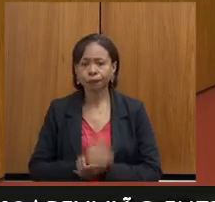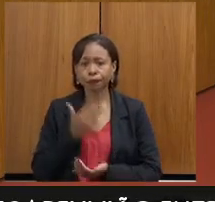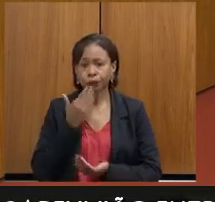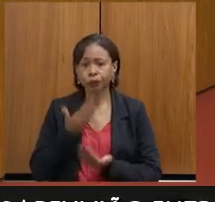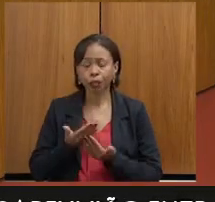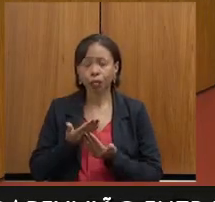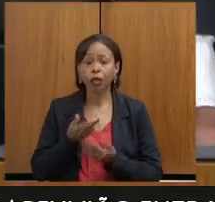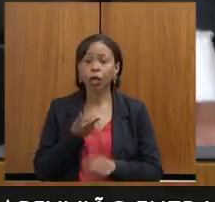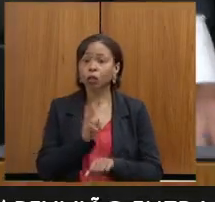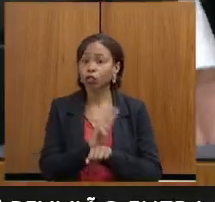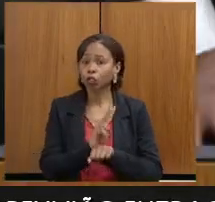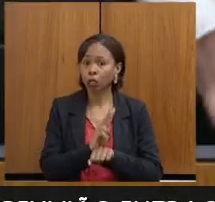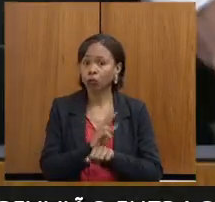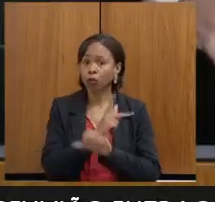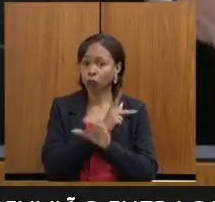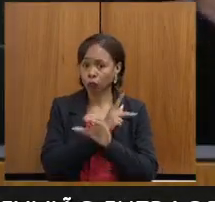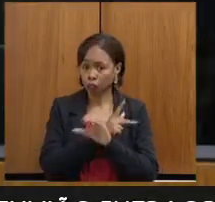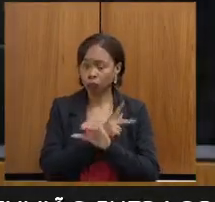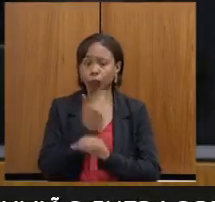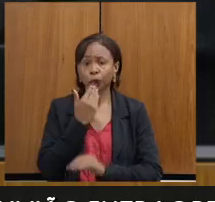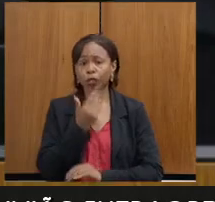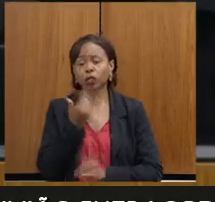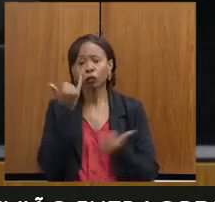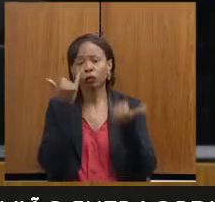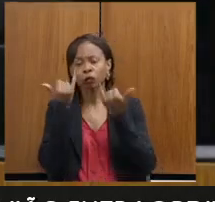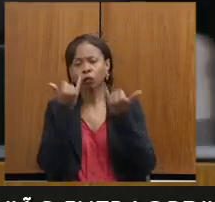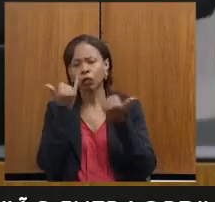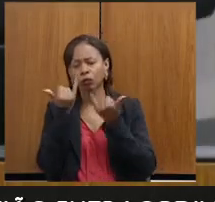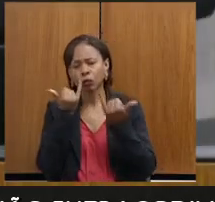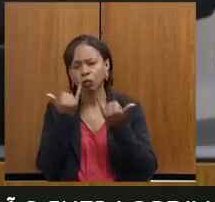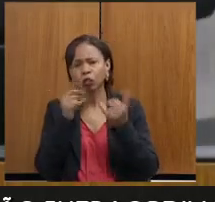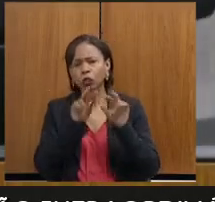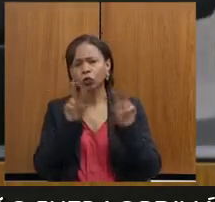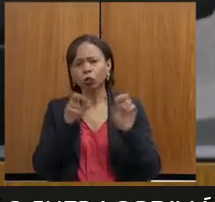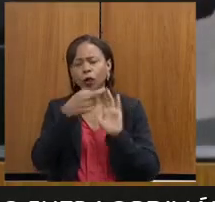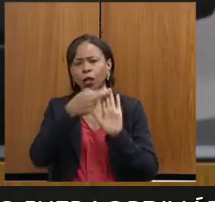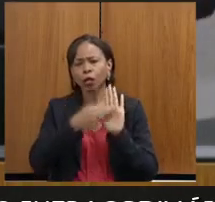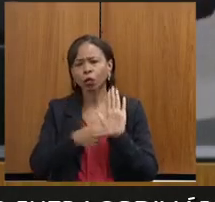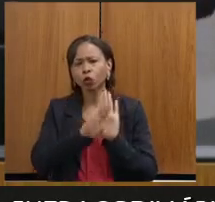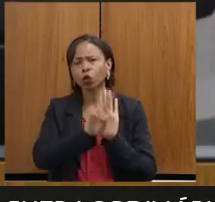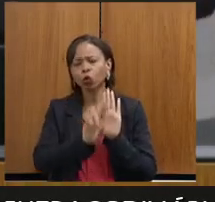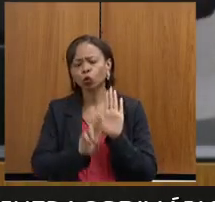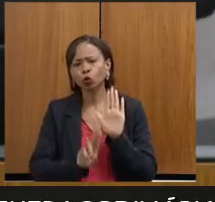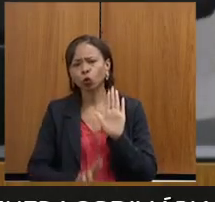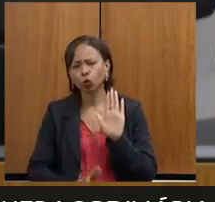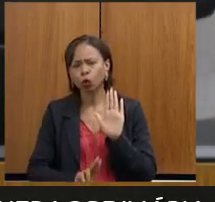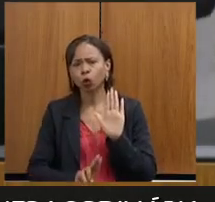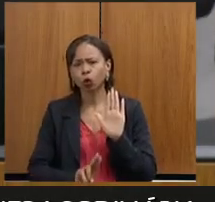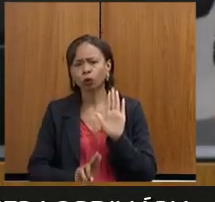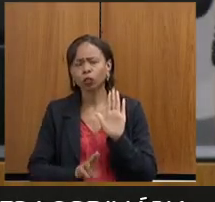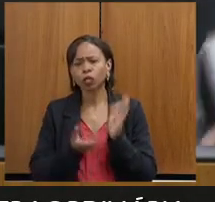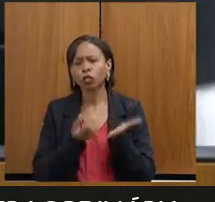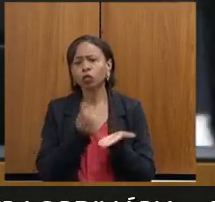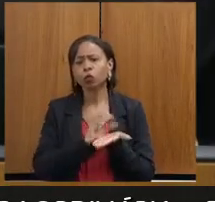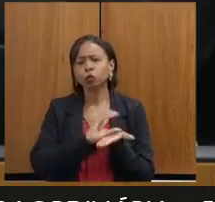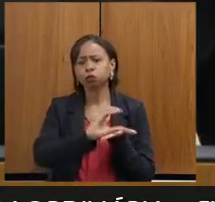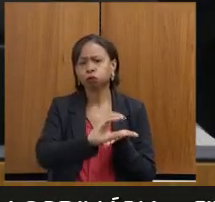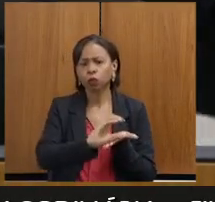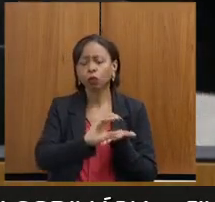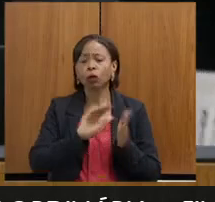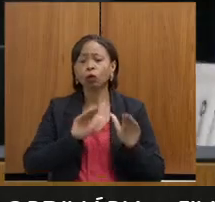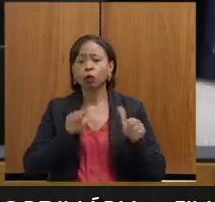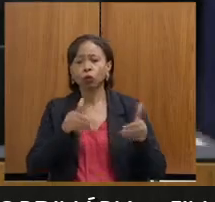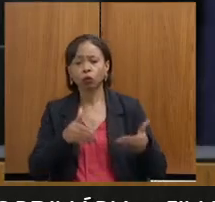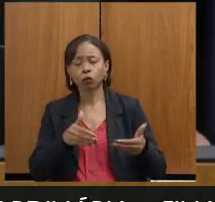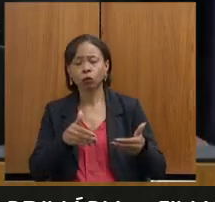crença ele caminhada os teólogos se visualizar vai pedir de informações consubstanciadas em relatório contendo o nome o montante dos recursos financeiros divertidos